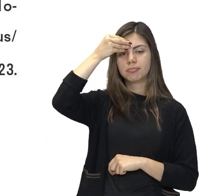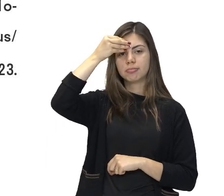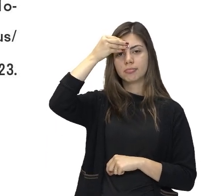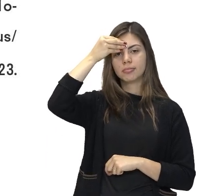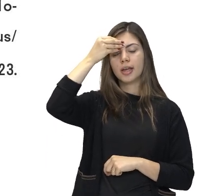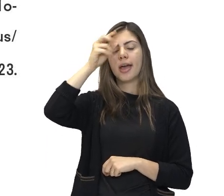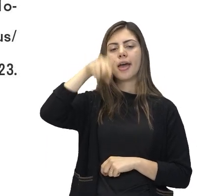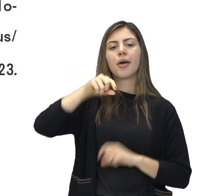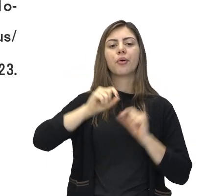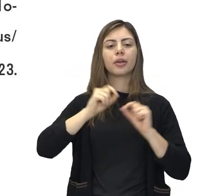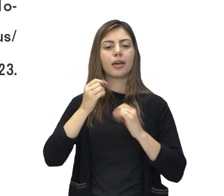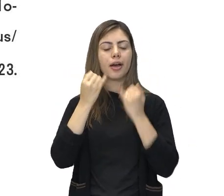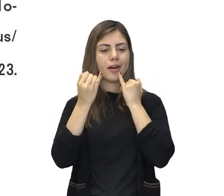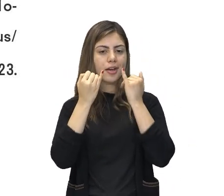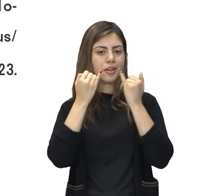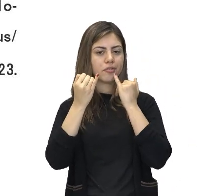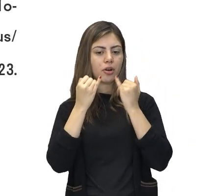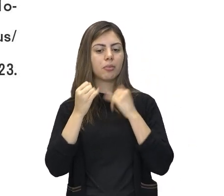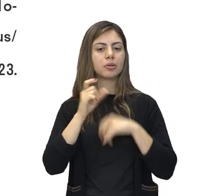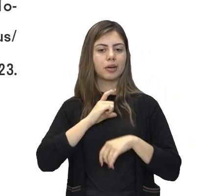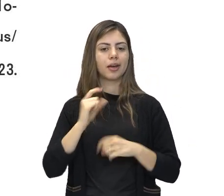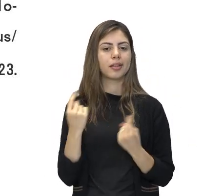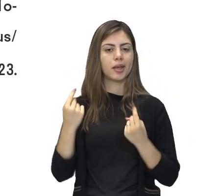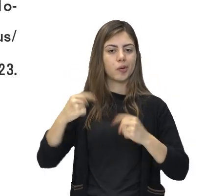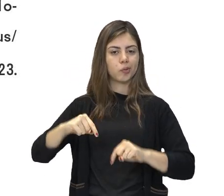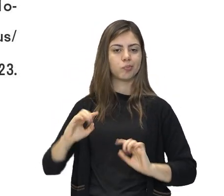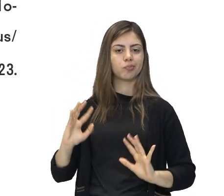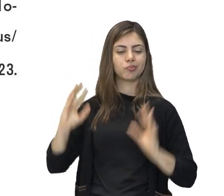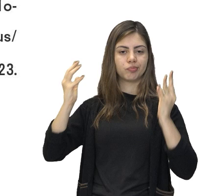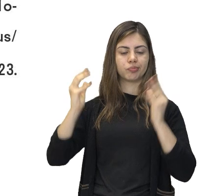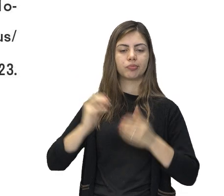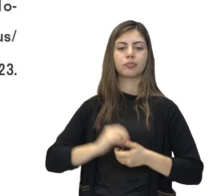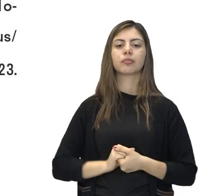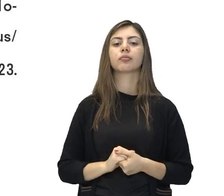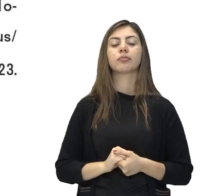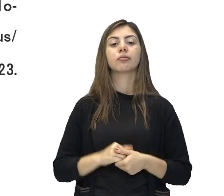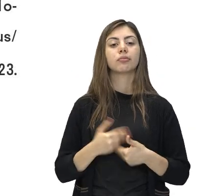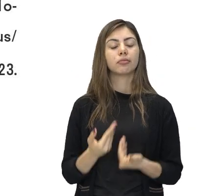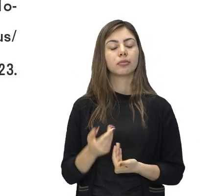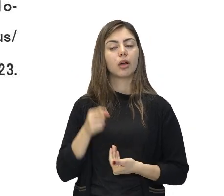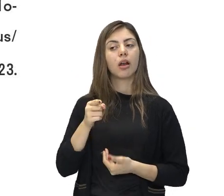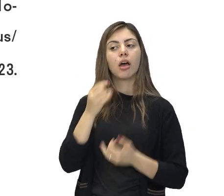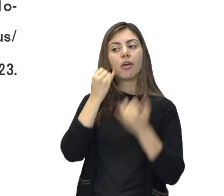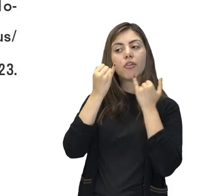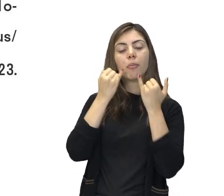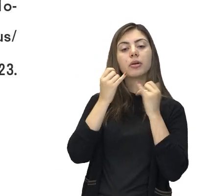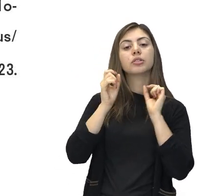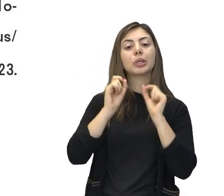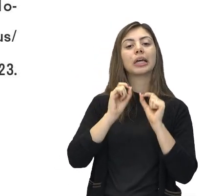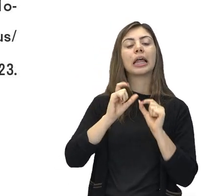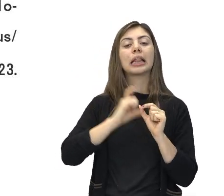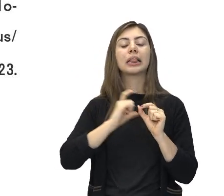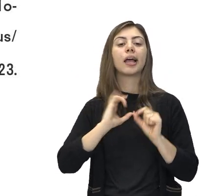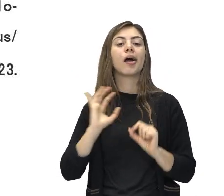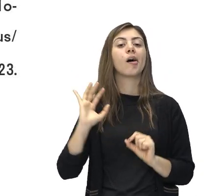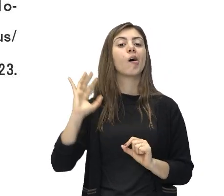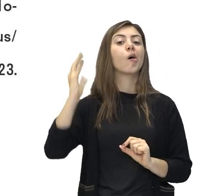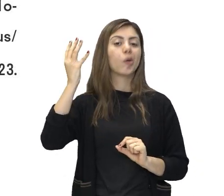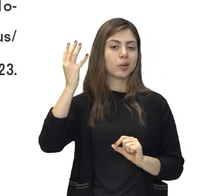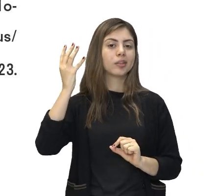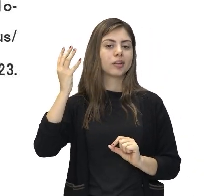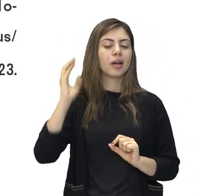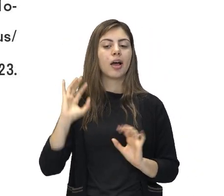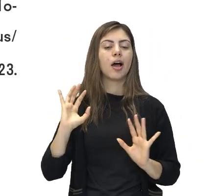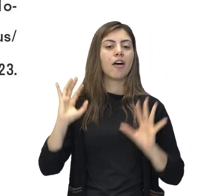da participação neste festival. Então, o fato noticiado é a ocorrência deste